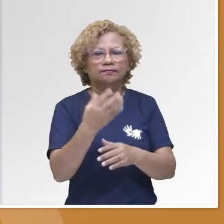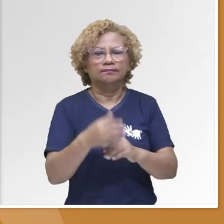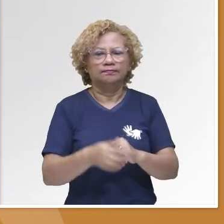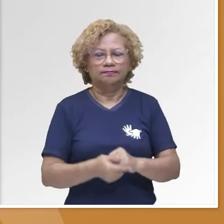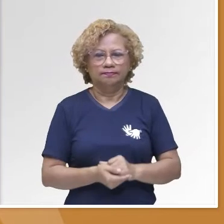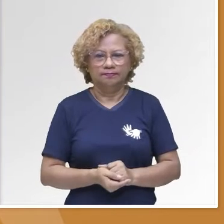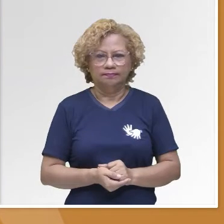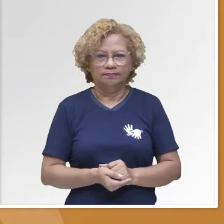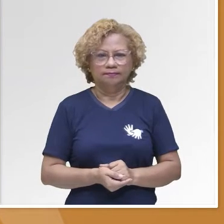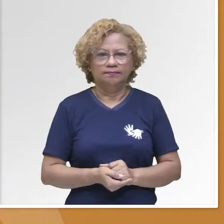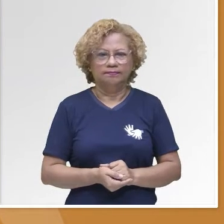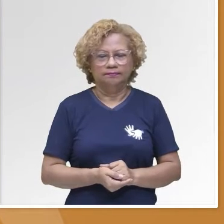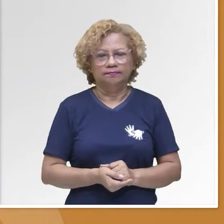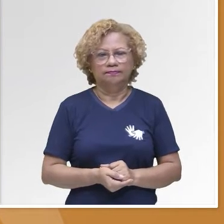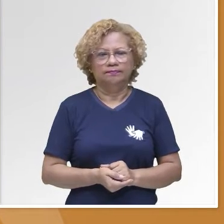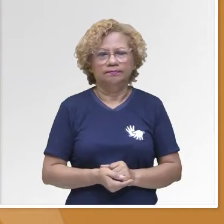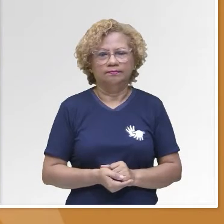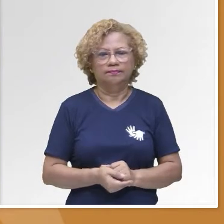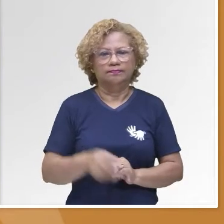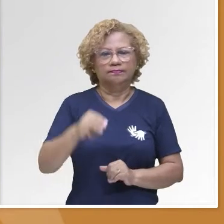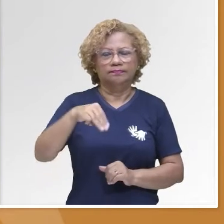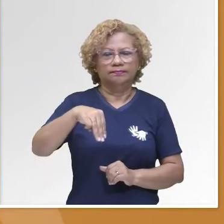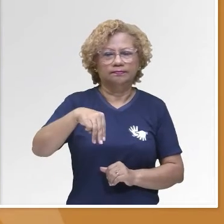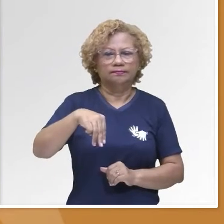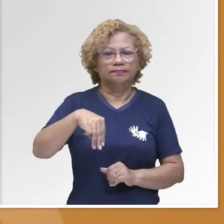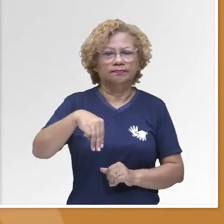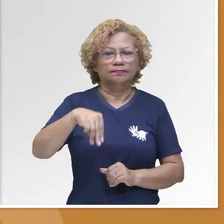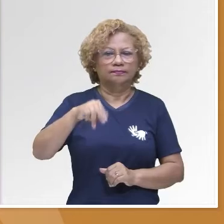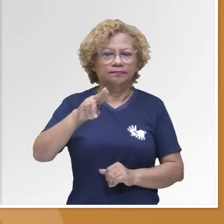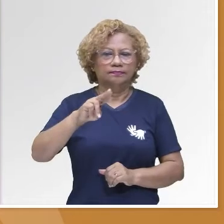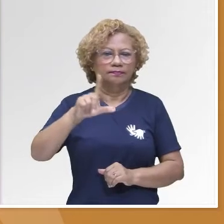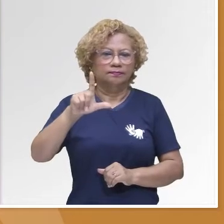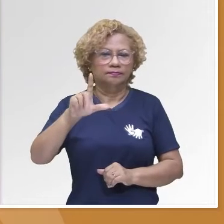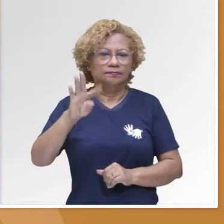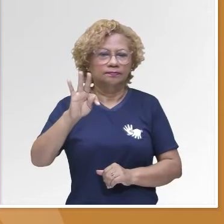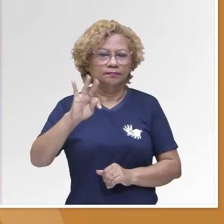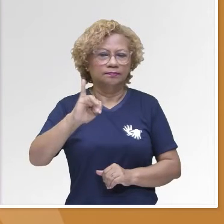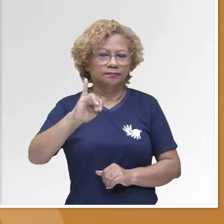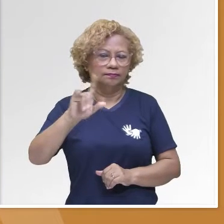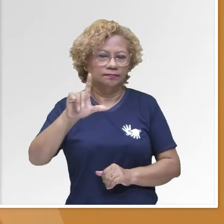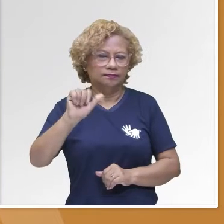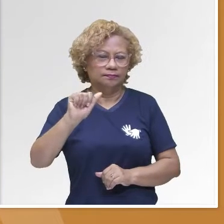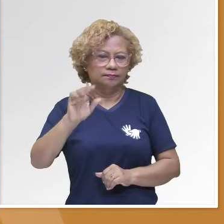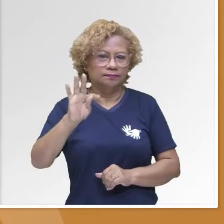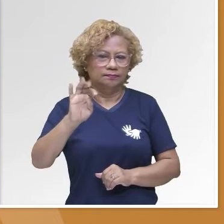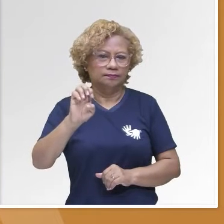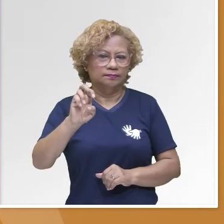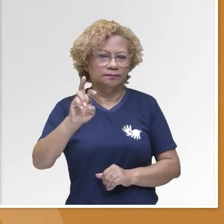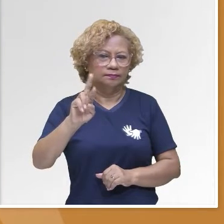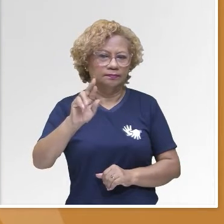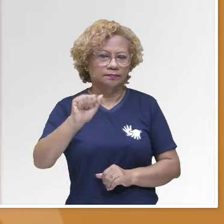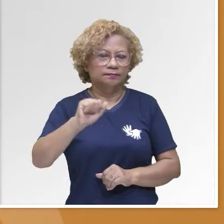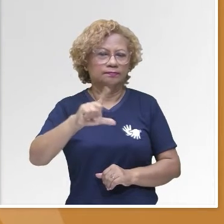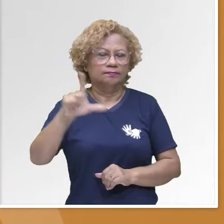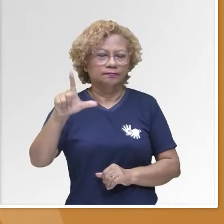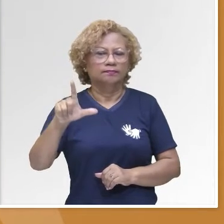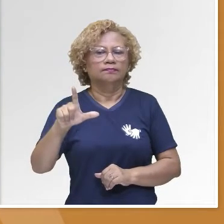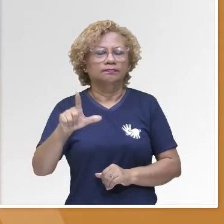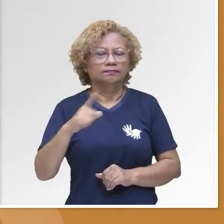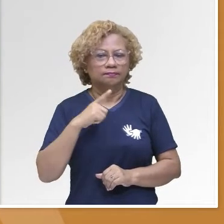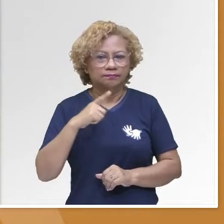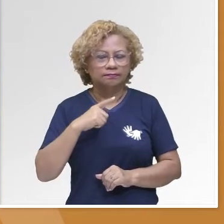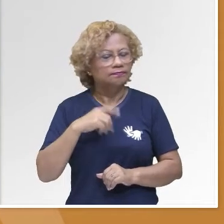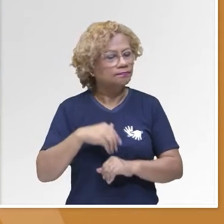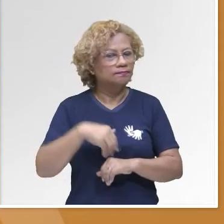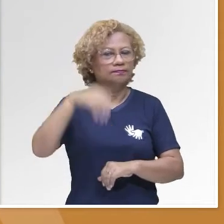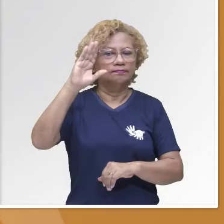acordo multilateral. Tá? Então, quando tem aí mais de 3 ou mais países se juntando para